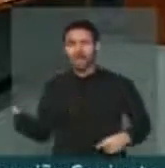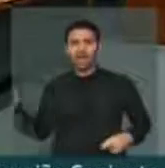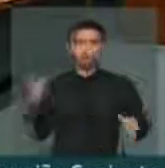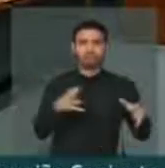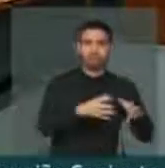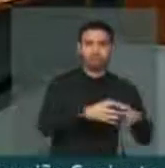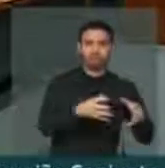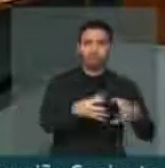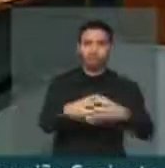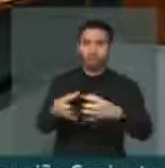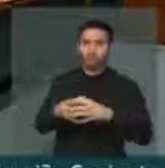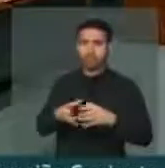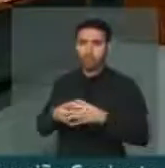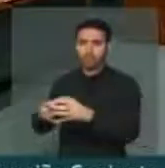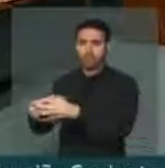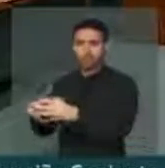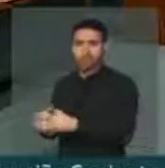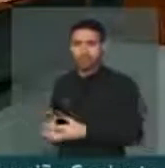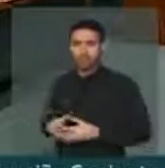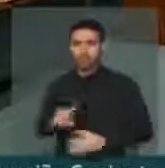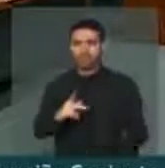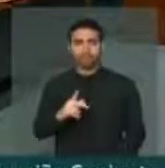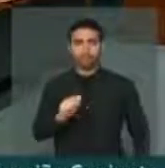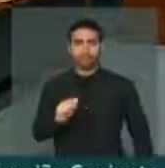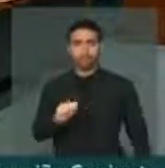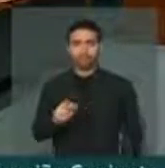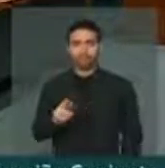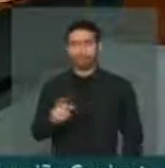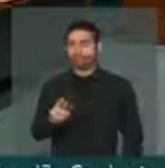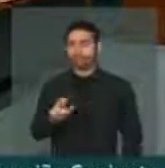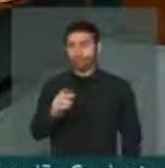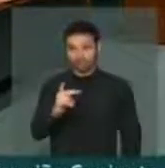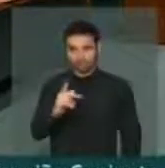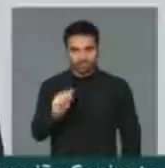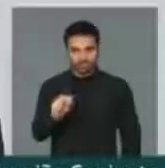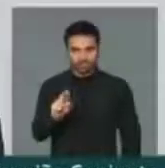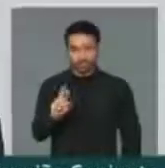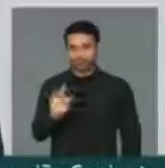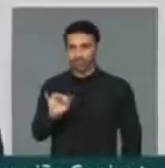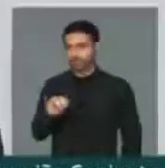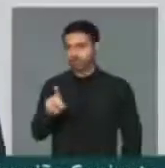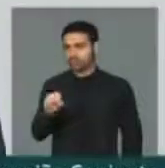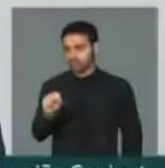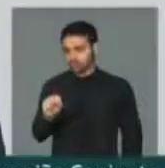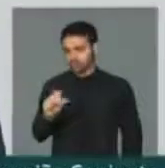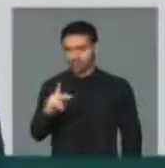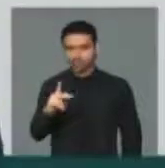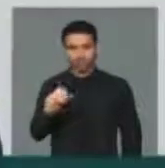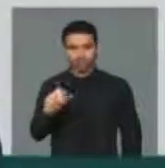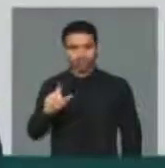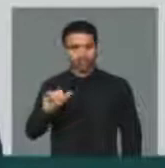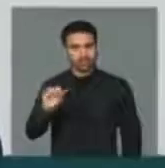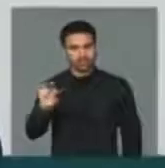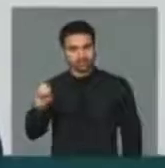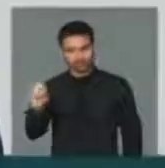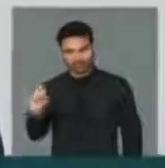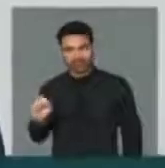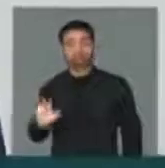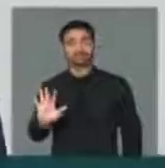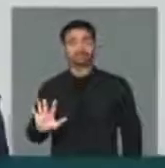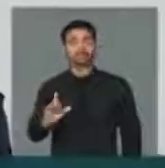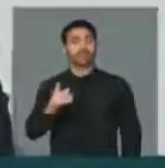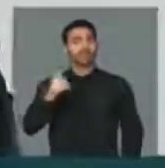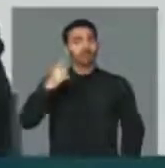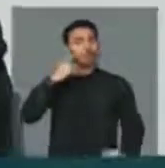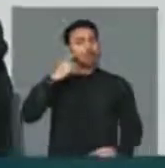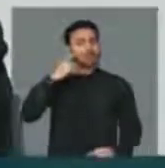políticos, que muitos consideram excessivo. Se a gente for analisar a dimensão do Brasil e